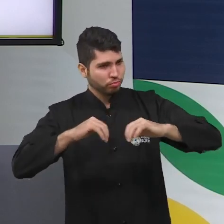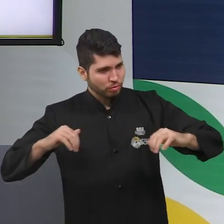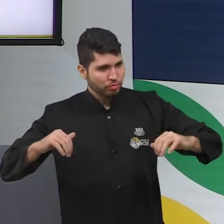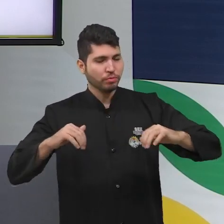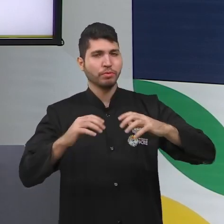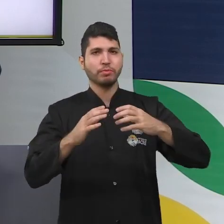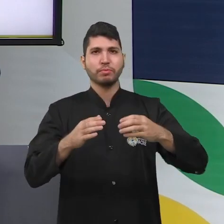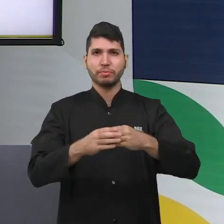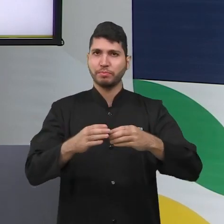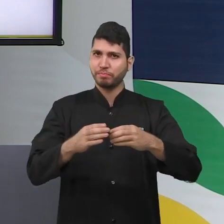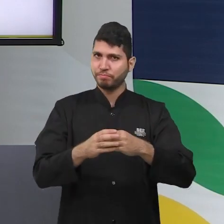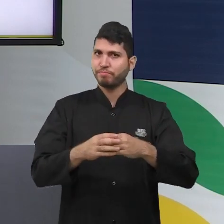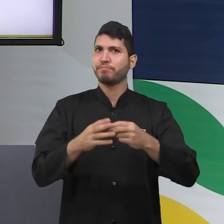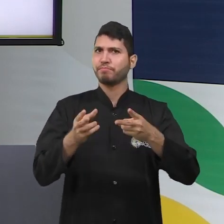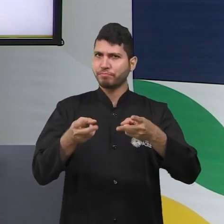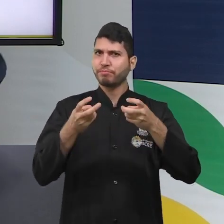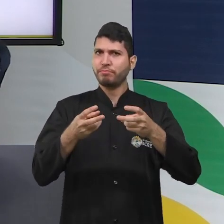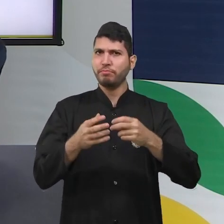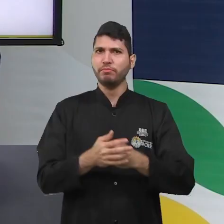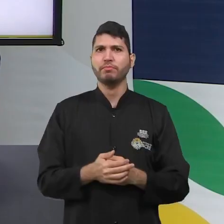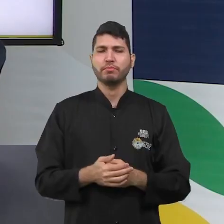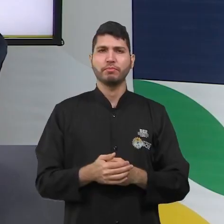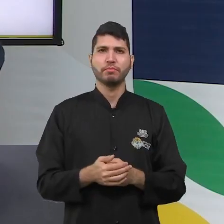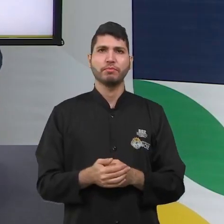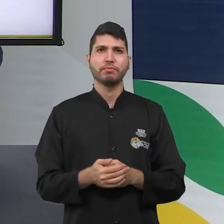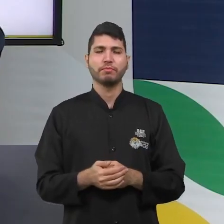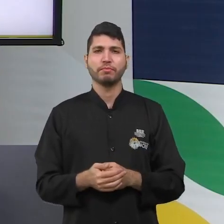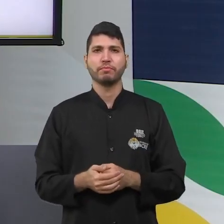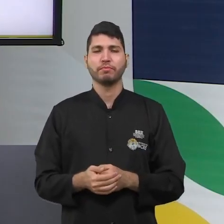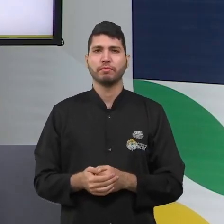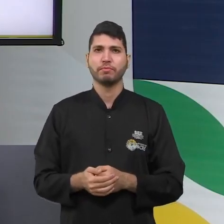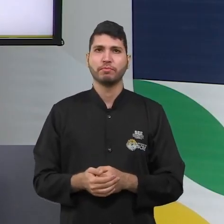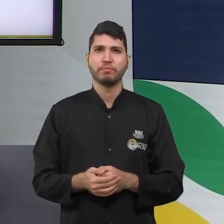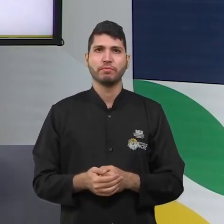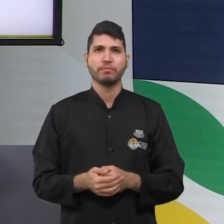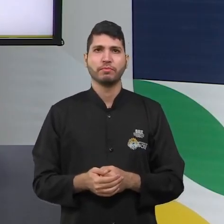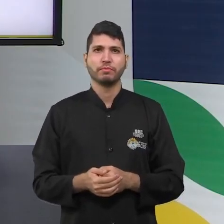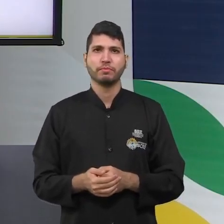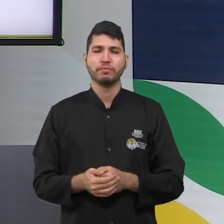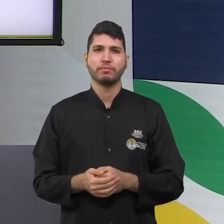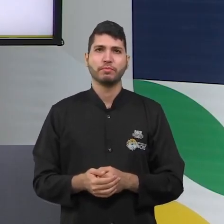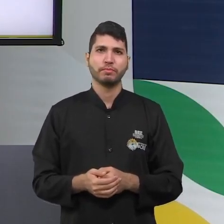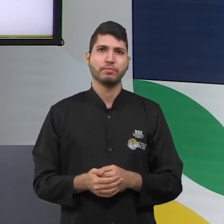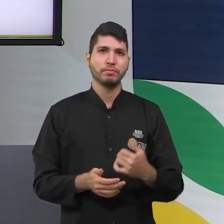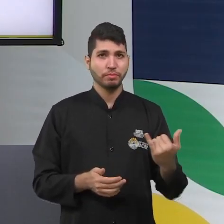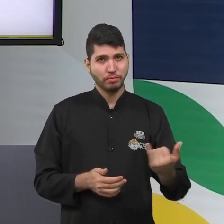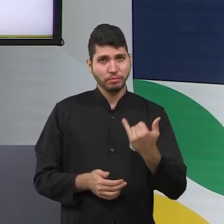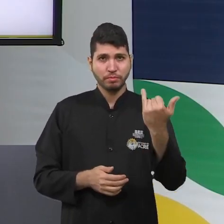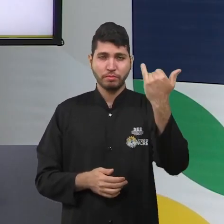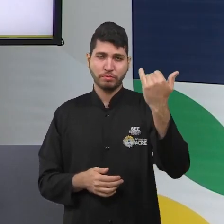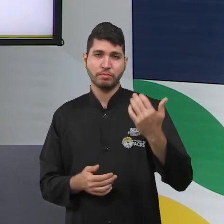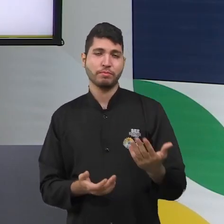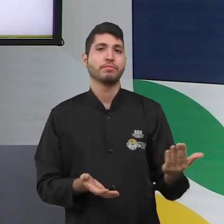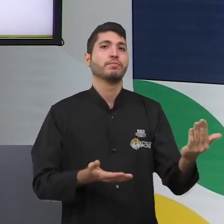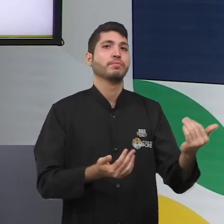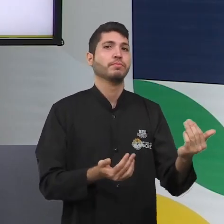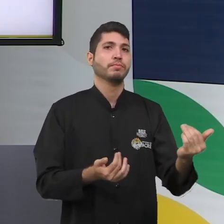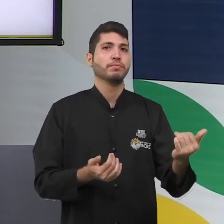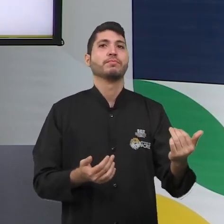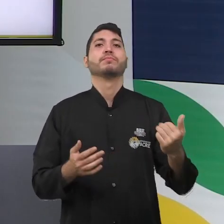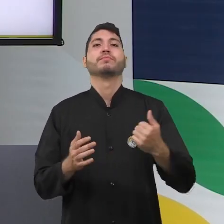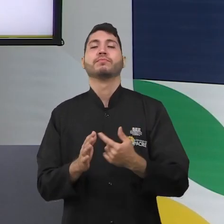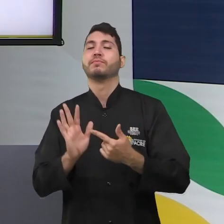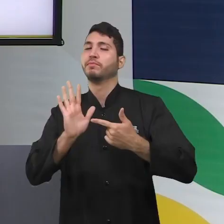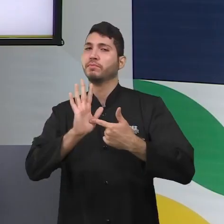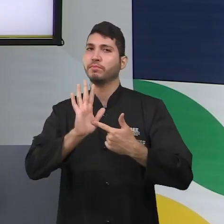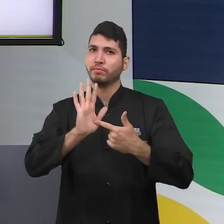você... Então, vejam que vão criando situações em que busca sempre atrair o jovem, permanecer o jovem, manter o jovem,